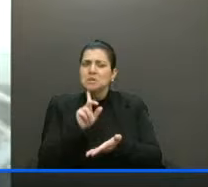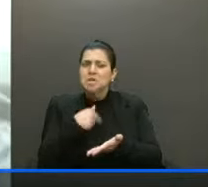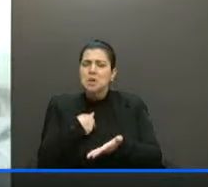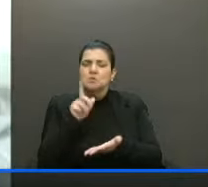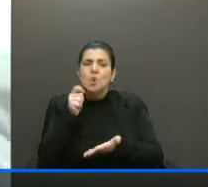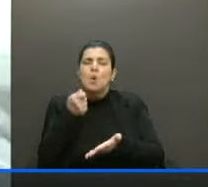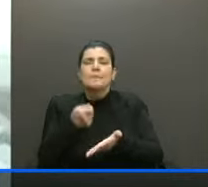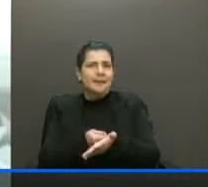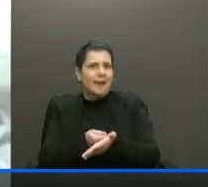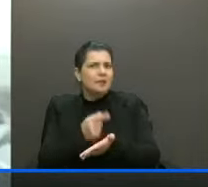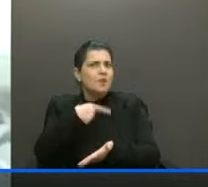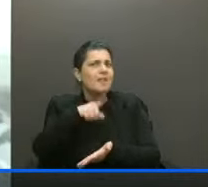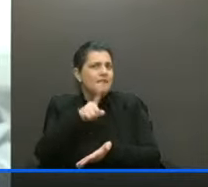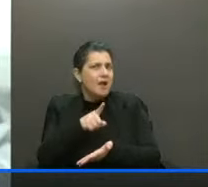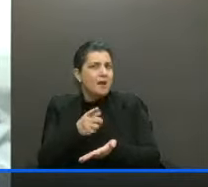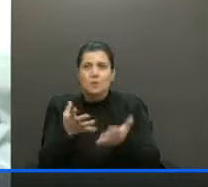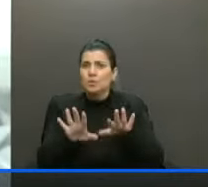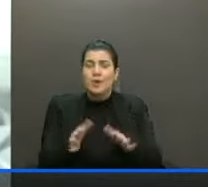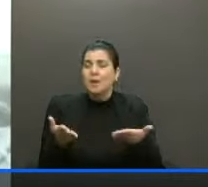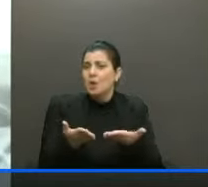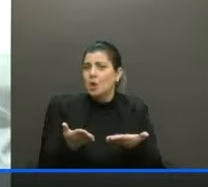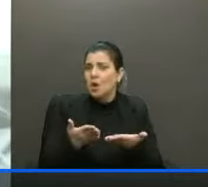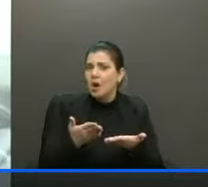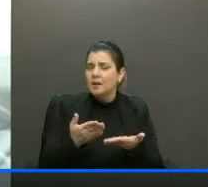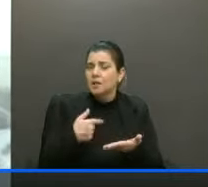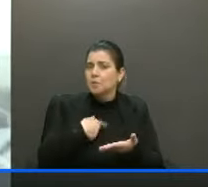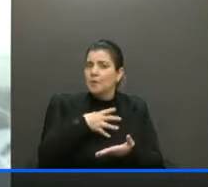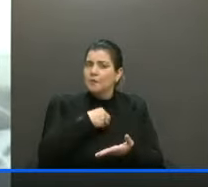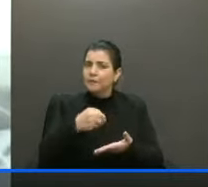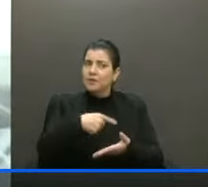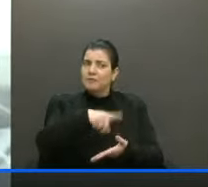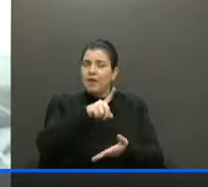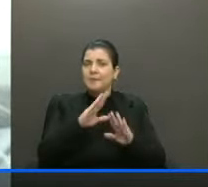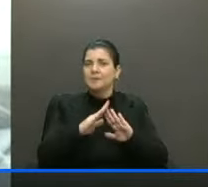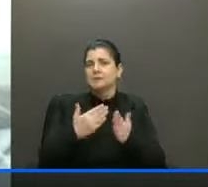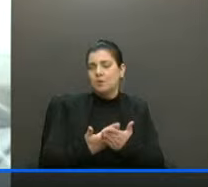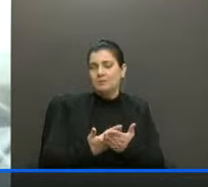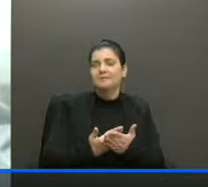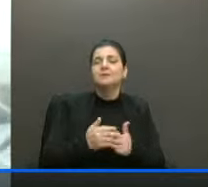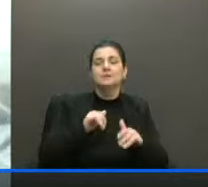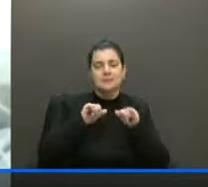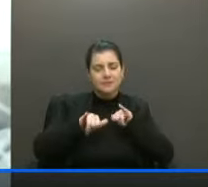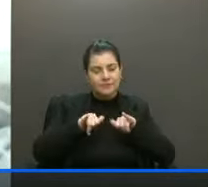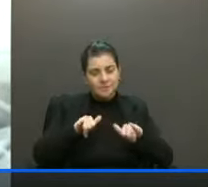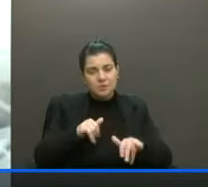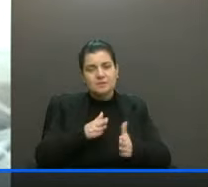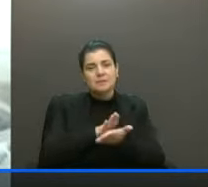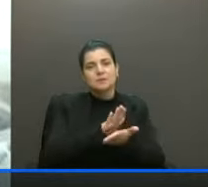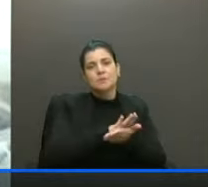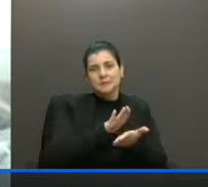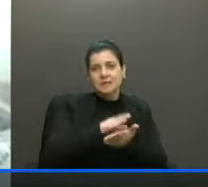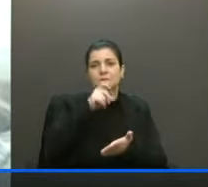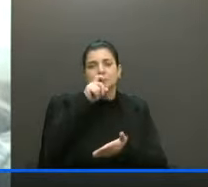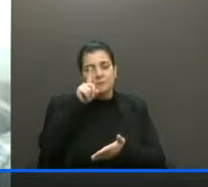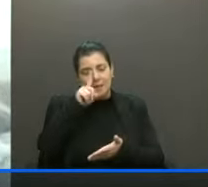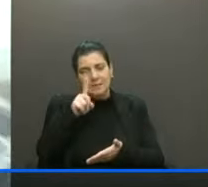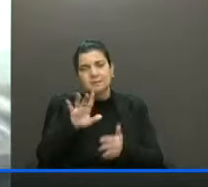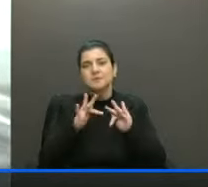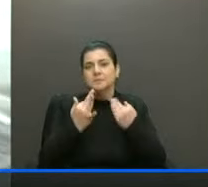eu não quero neste momento levá-lo. Então, essa informação tem sido repassada tanto por nós quanto temos orientado as escolas para repassar